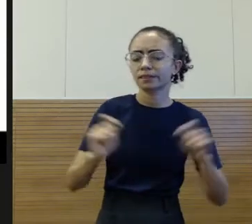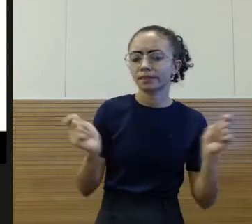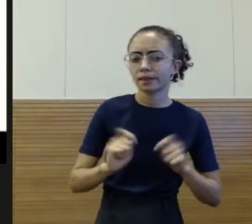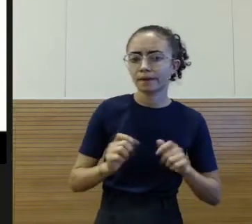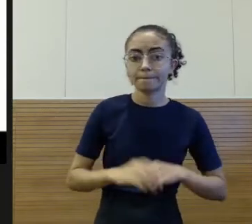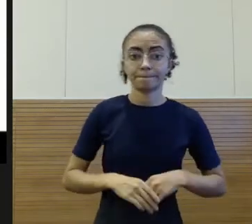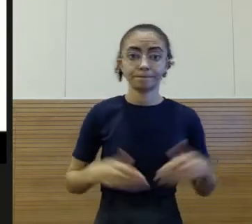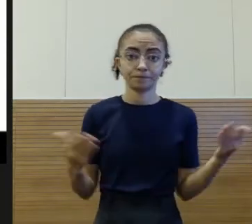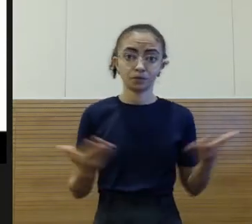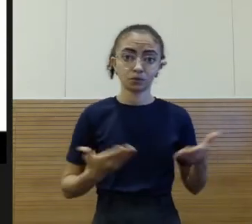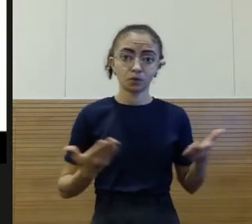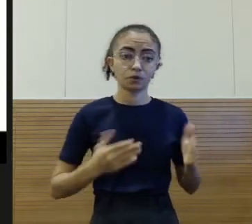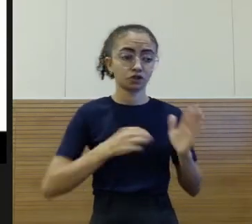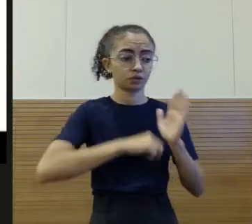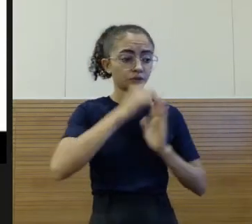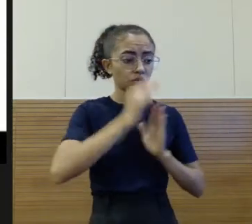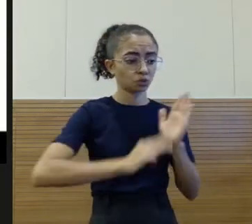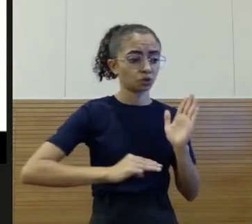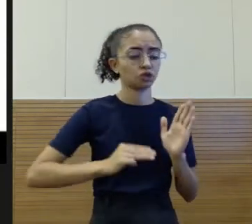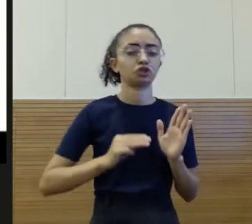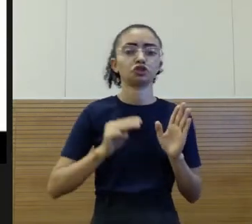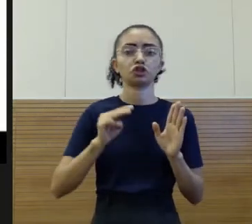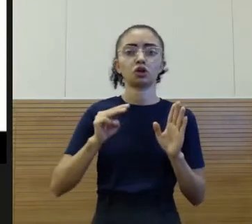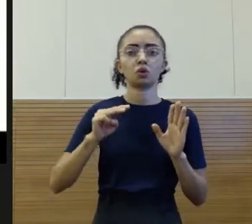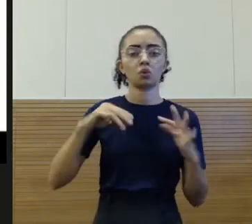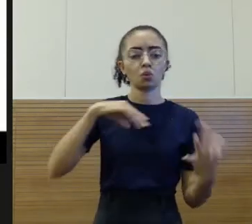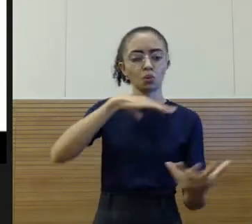referência global, com essa visão